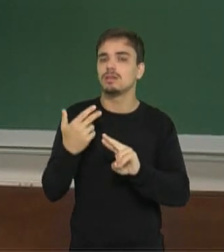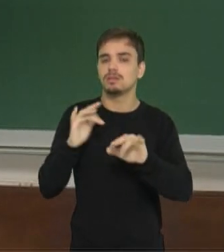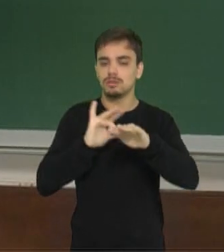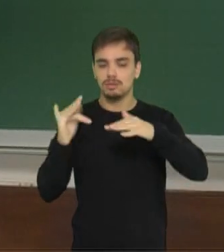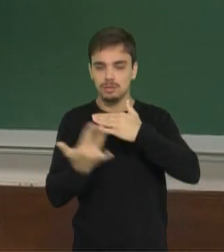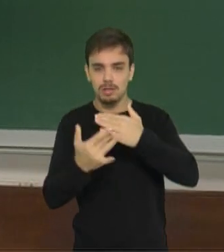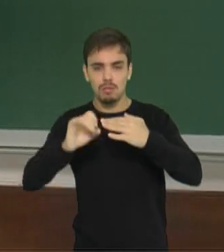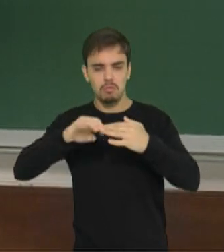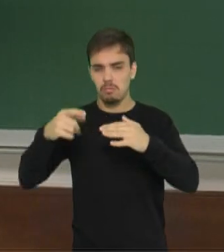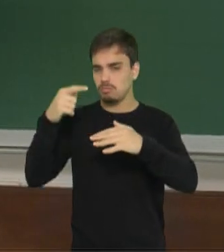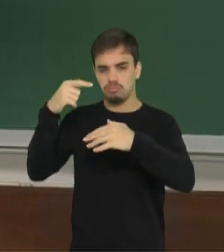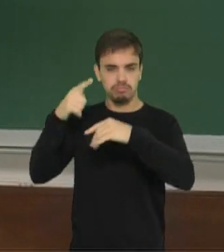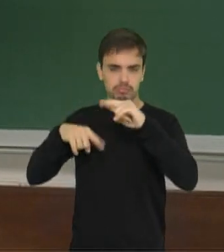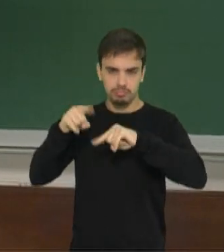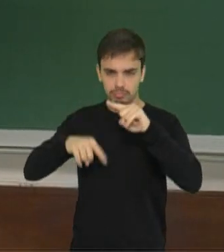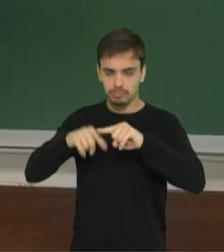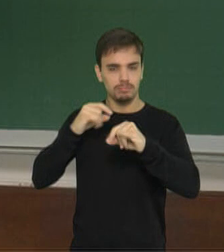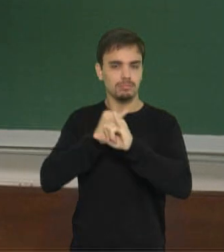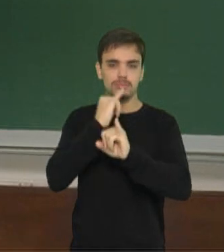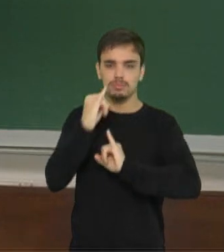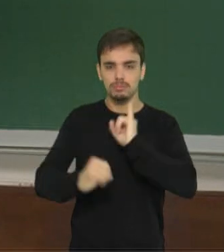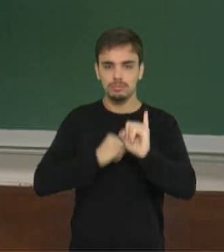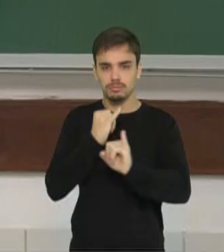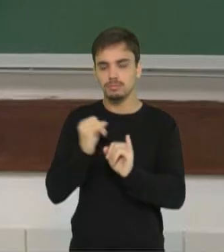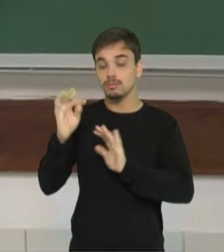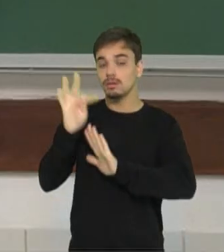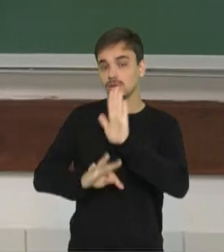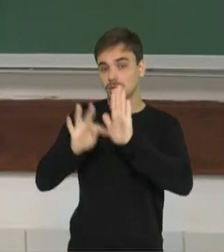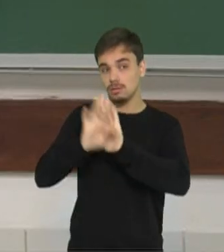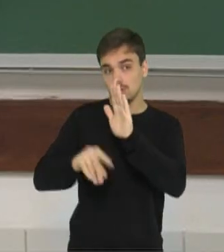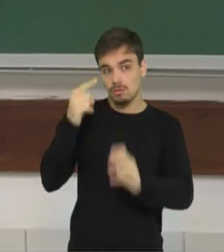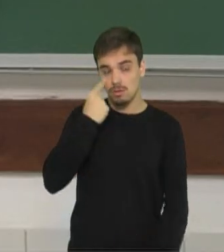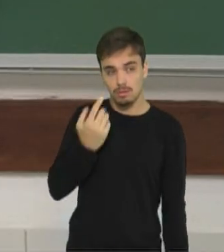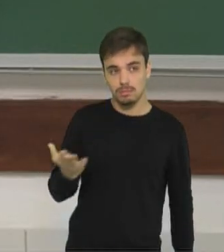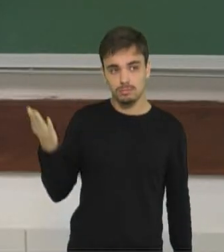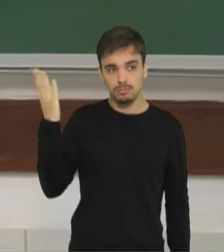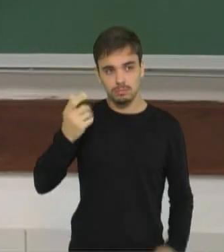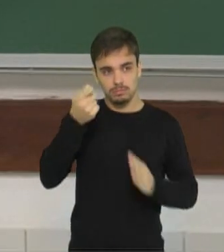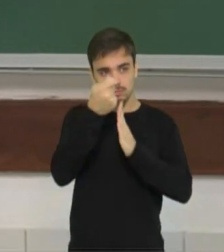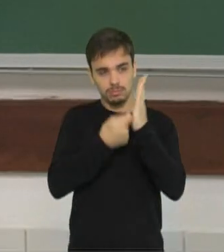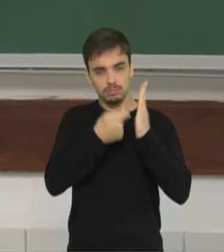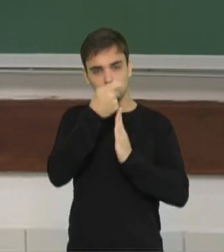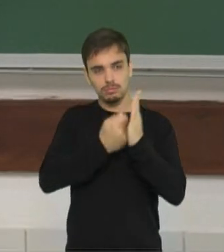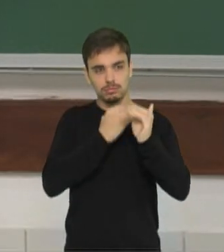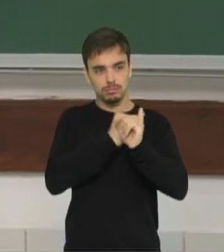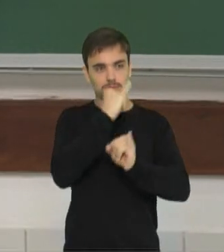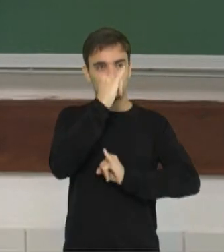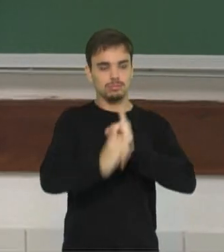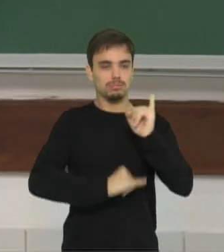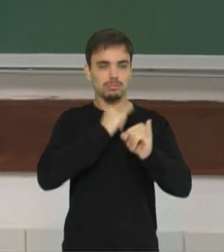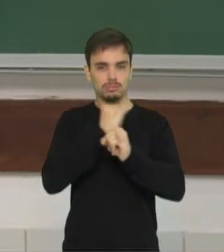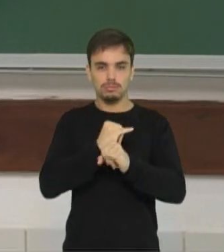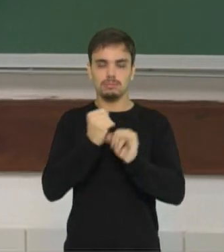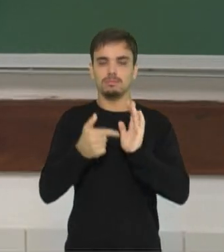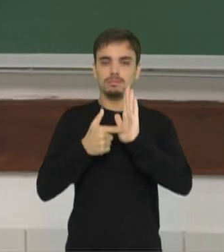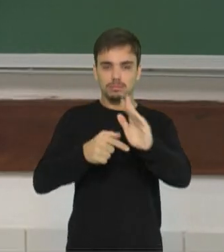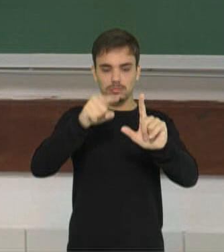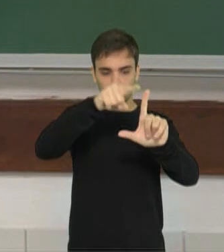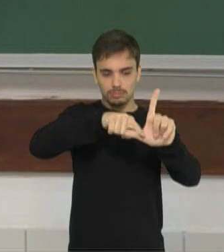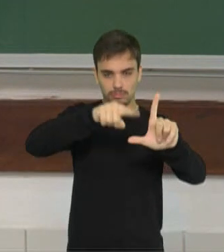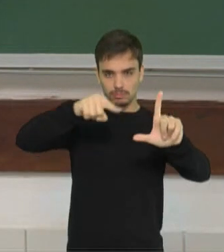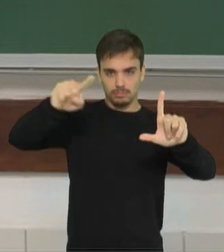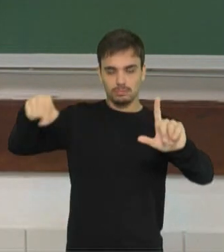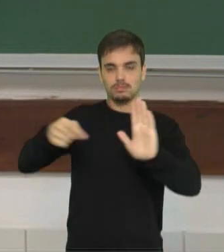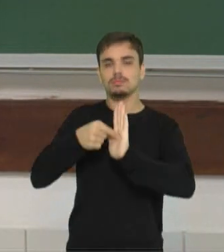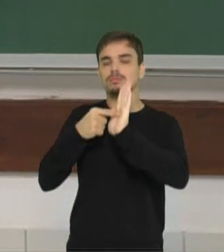da internet. Nós temos aqui um texto, que é um artigo online, né, falando de uma estatística